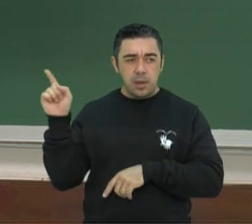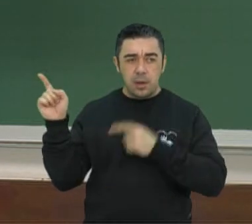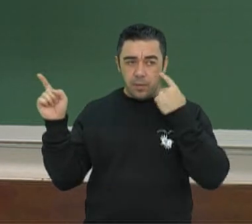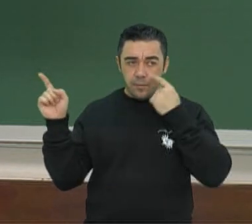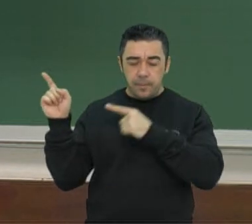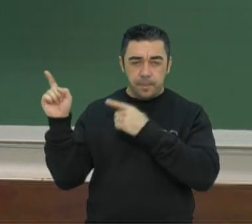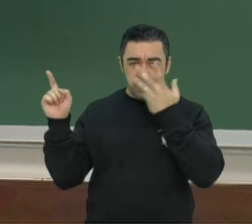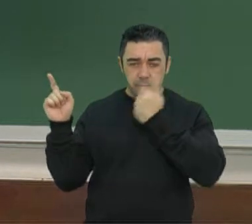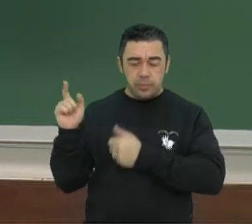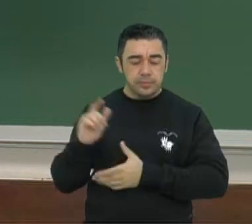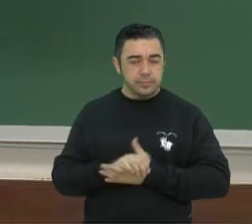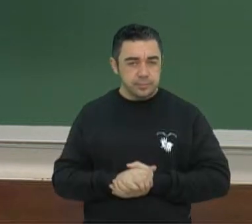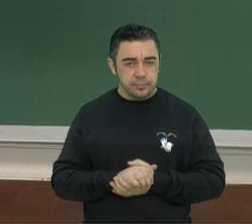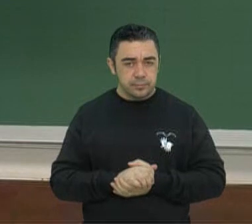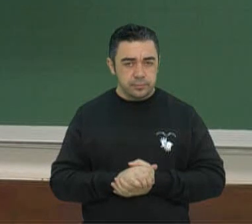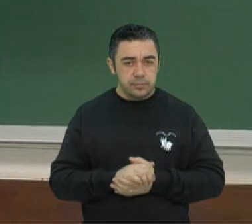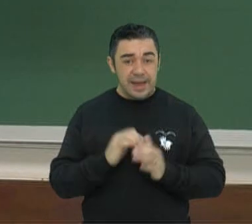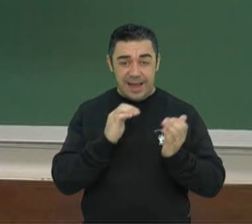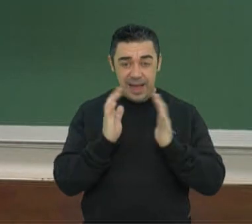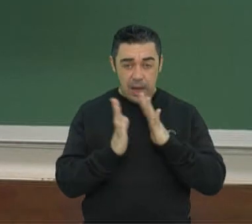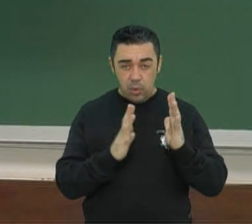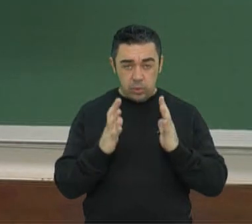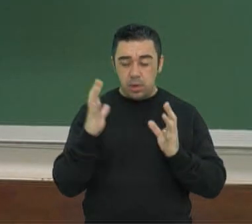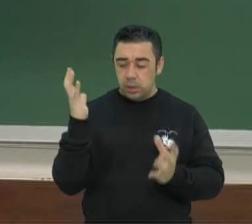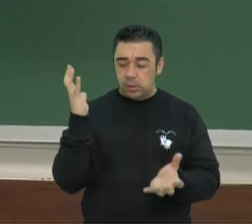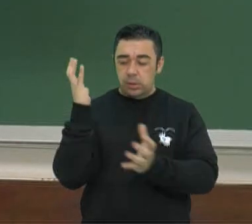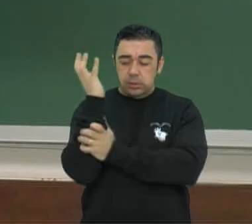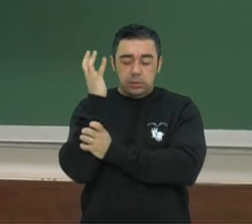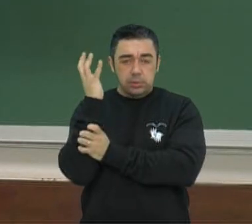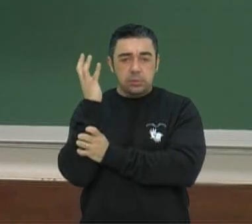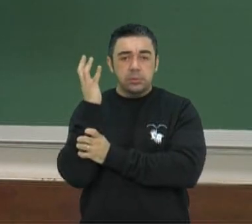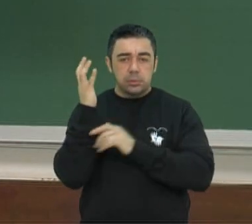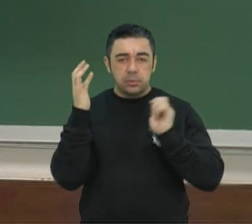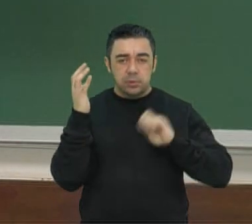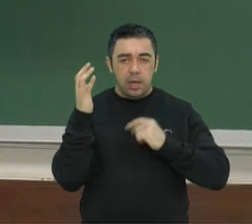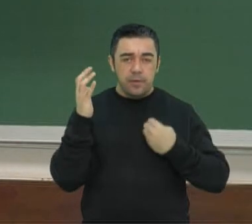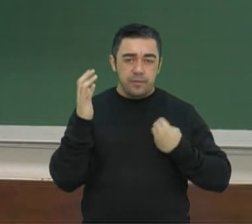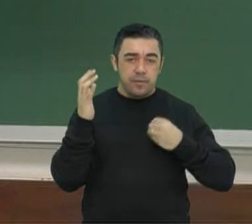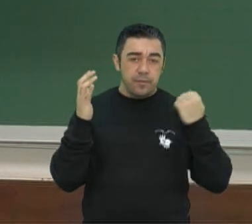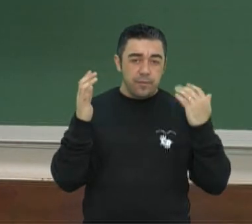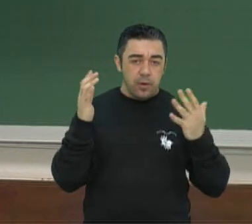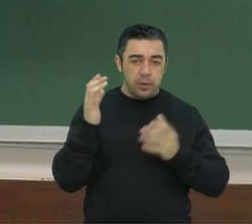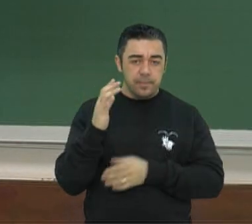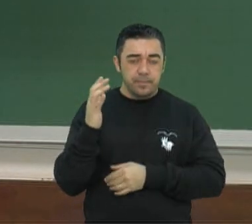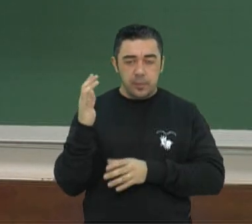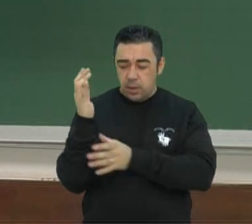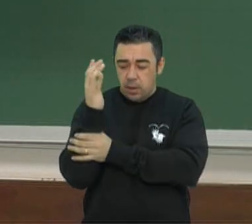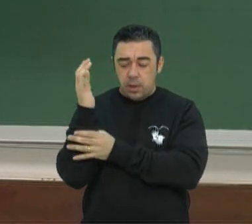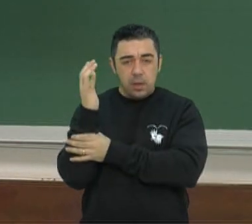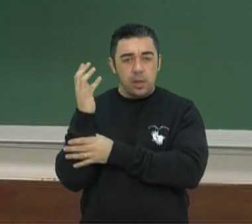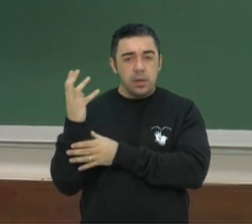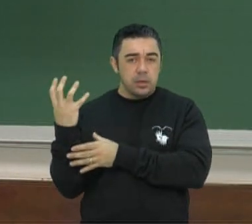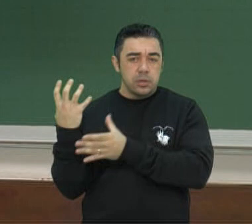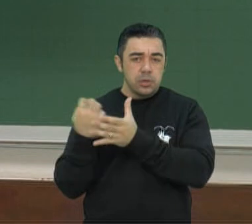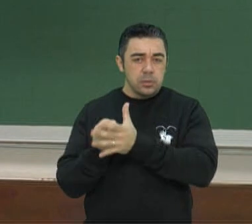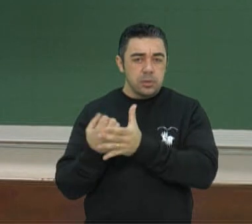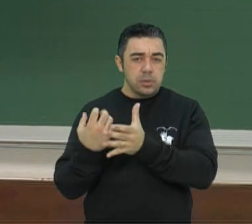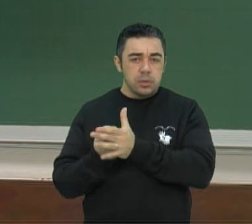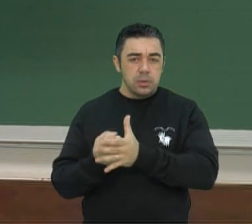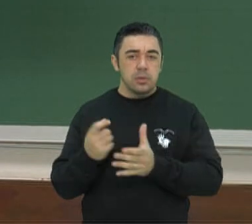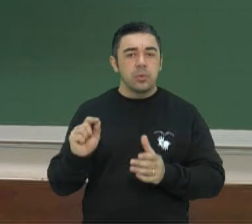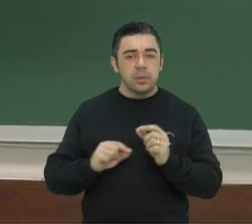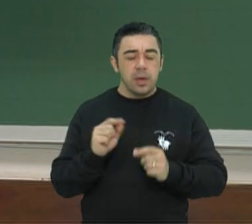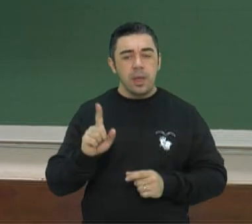bem bonito. Então, a alga, ela consegue adquirir então, essa capacidade de viver fora da água. E o que o fungo ganha em troca?